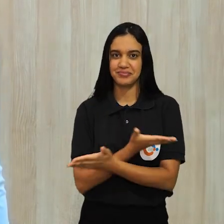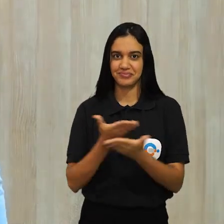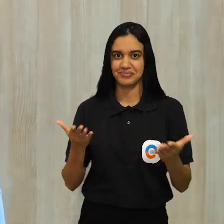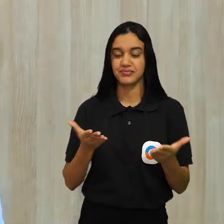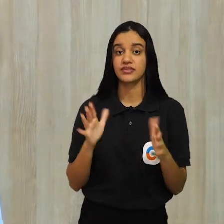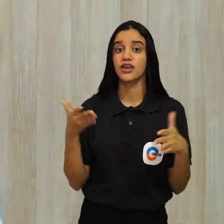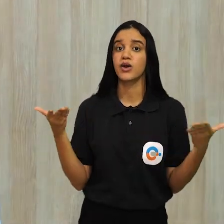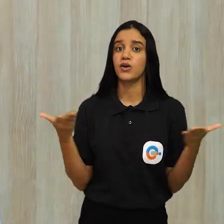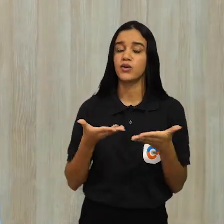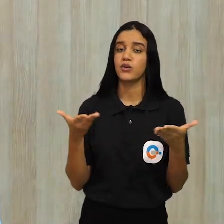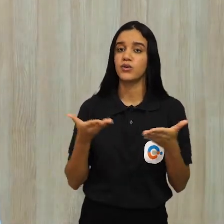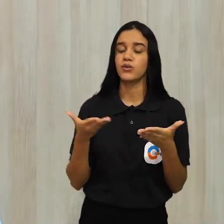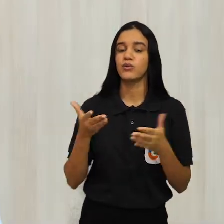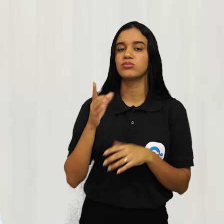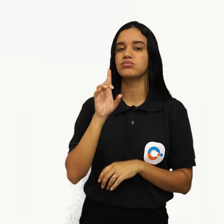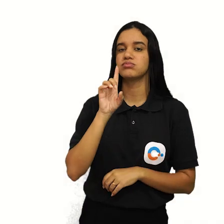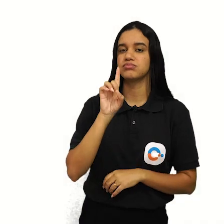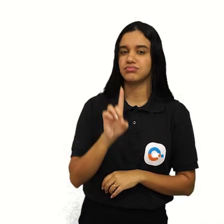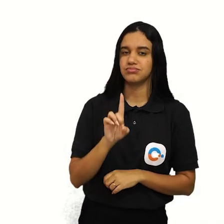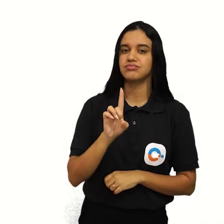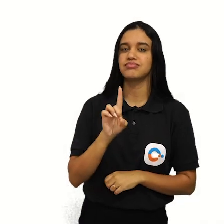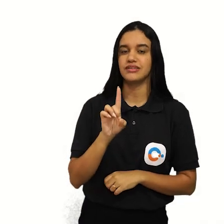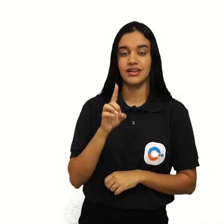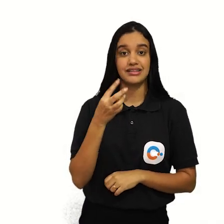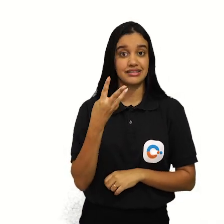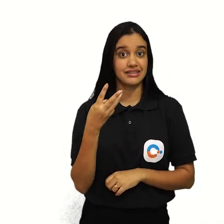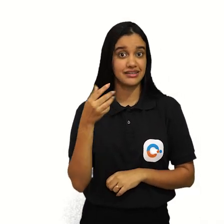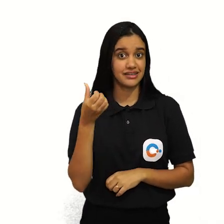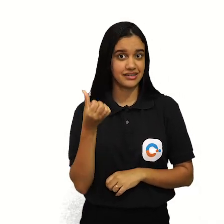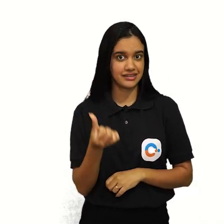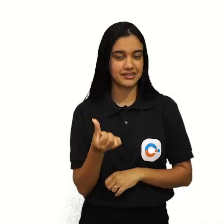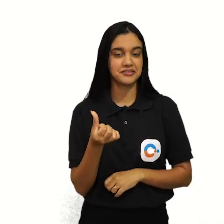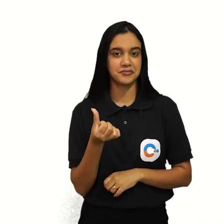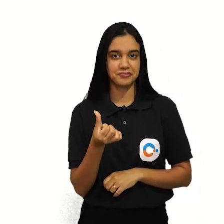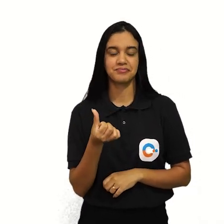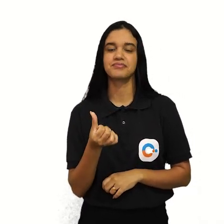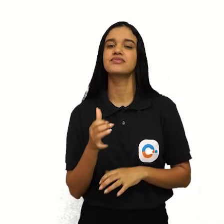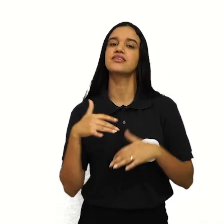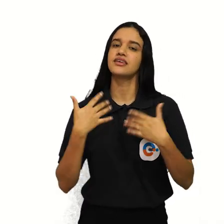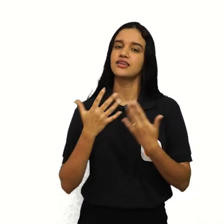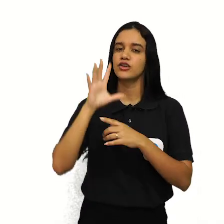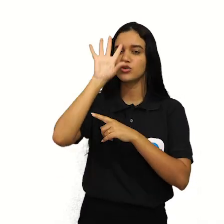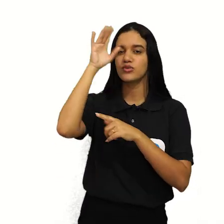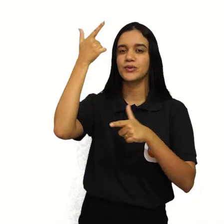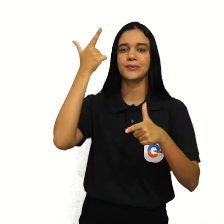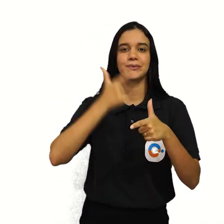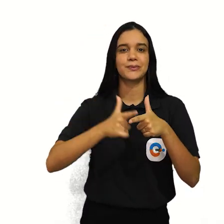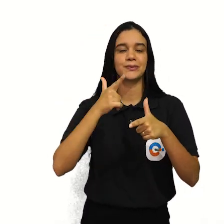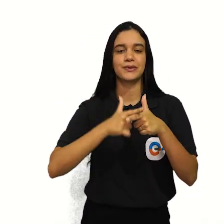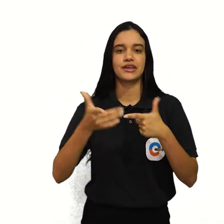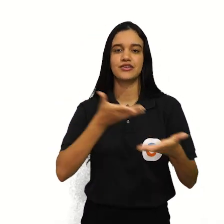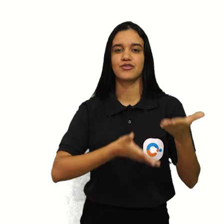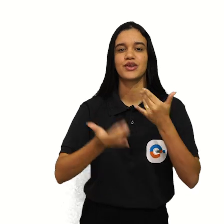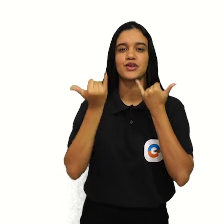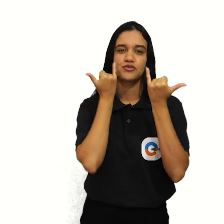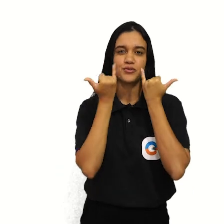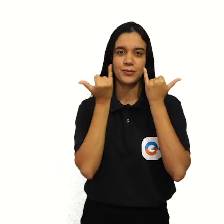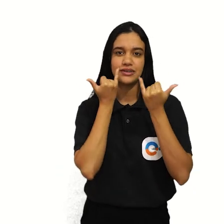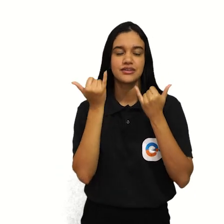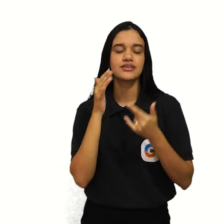vocês. E hoje o nosso descritor é o descritor 36, quem fala em resolver problema envolvendo